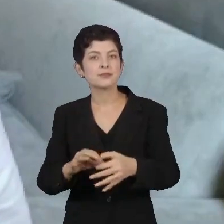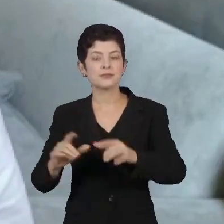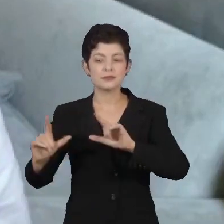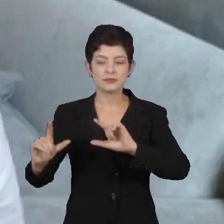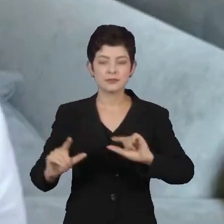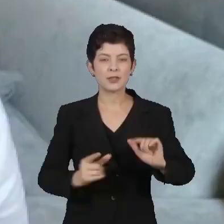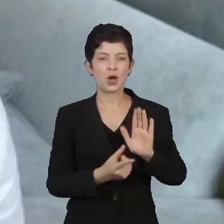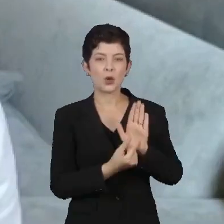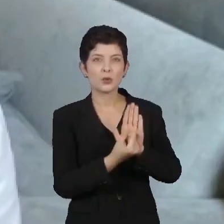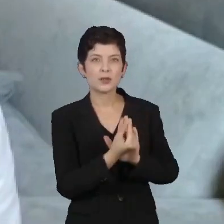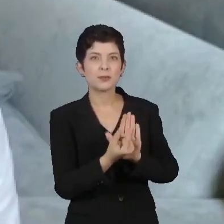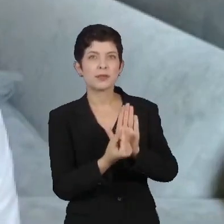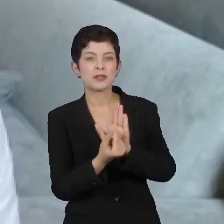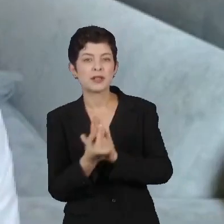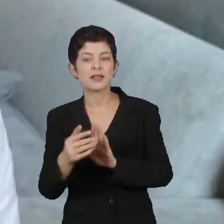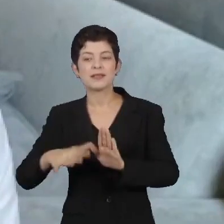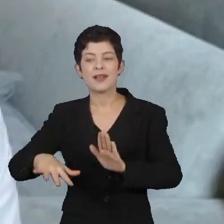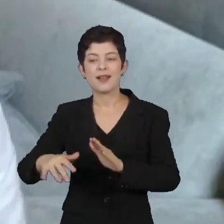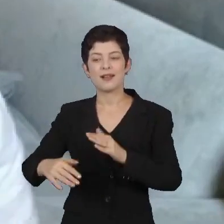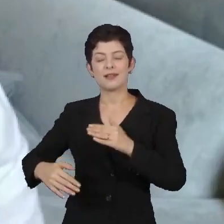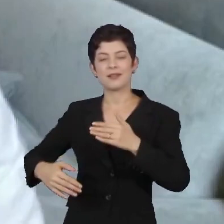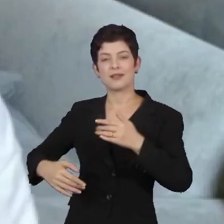de orçamentos relacionados a políticas